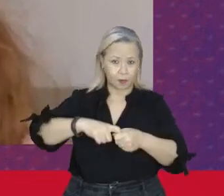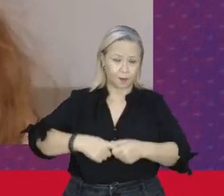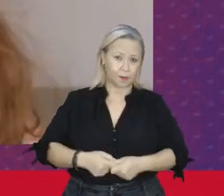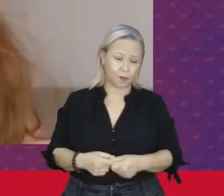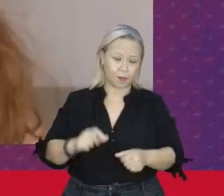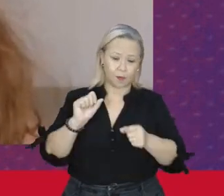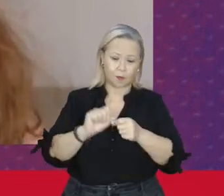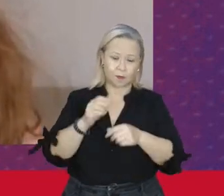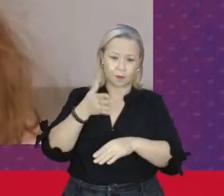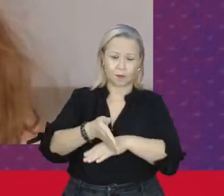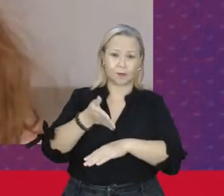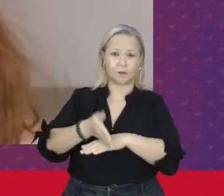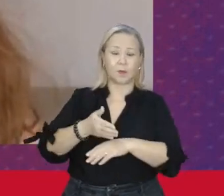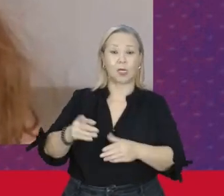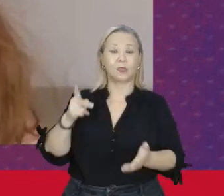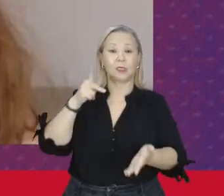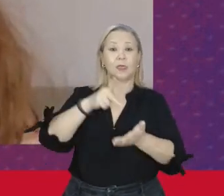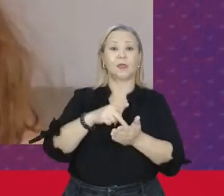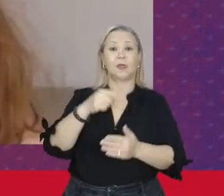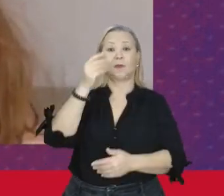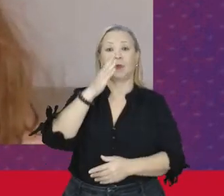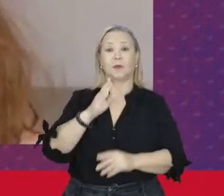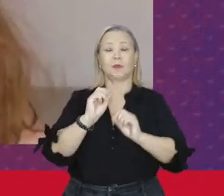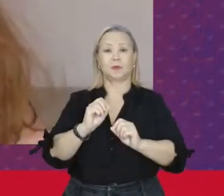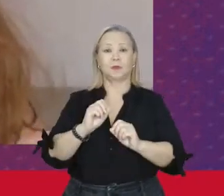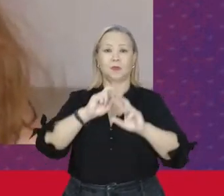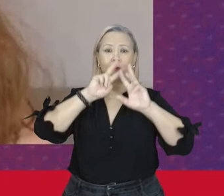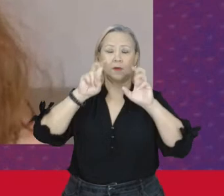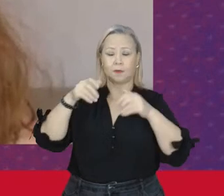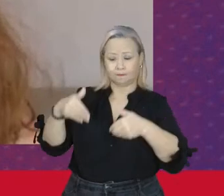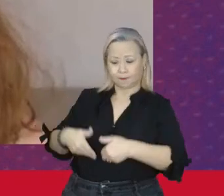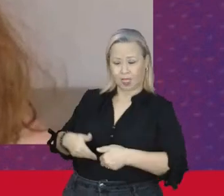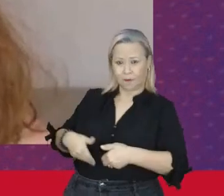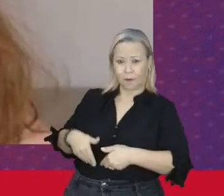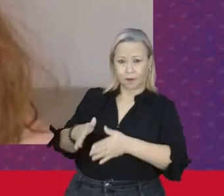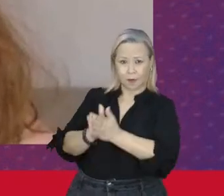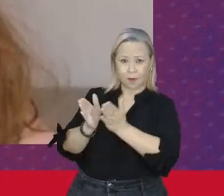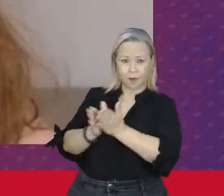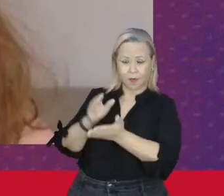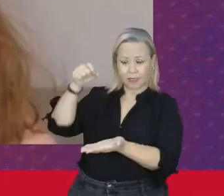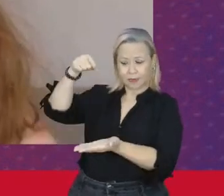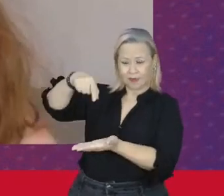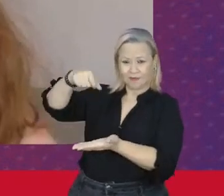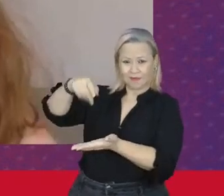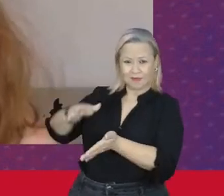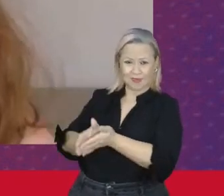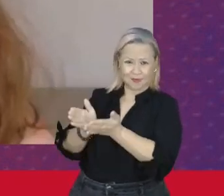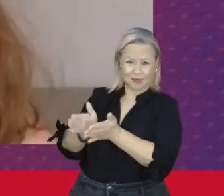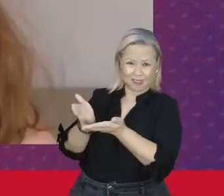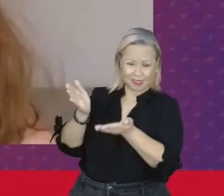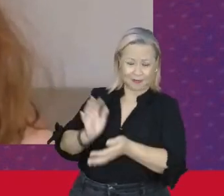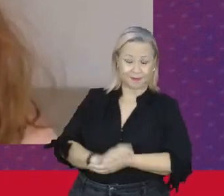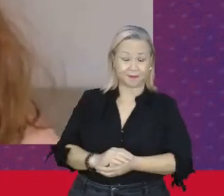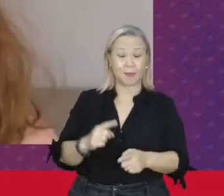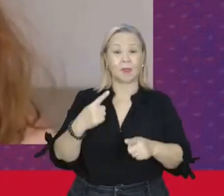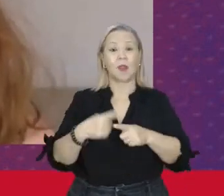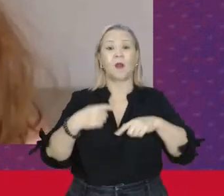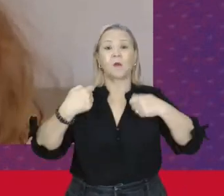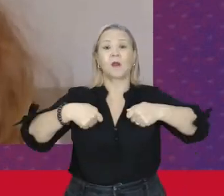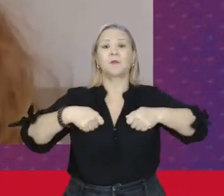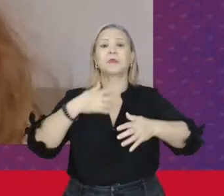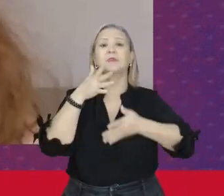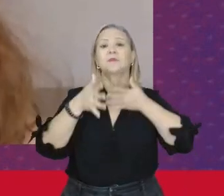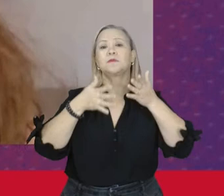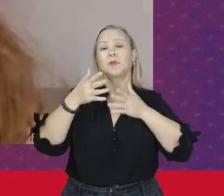a fazer parte da realidade brasileira, que é o tema da fome, da pobreza e da miséria, né? E por que a gente precisa, então, falar